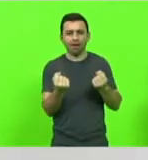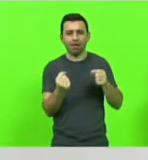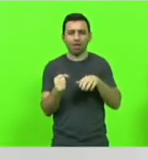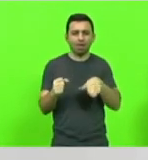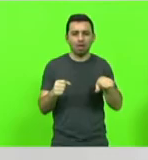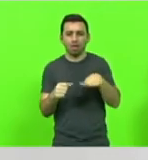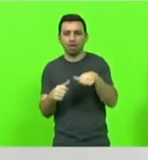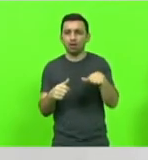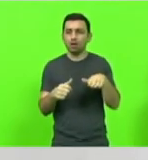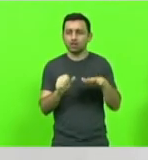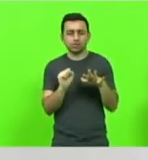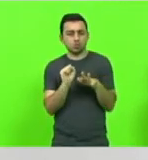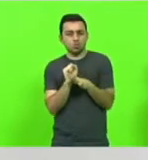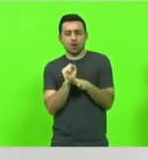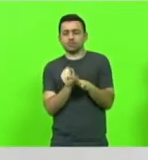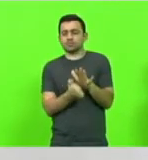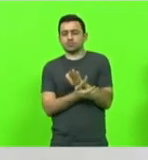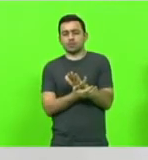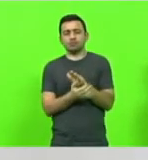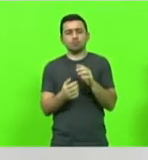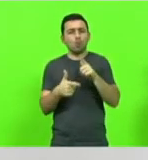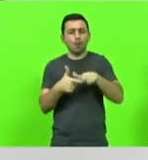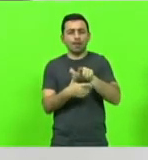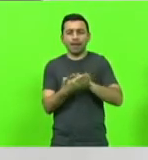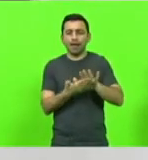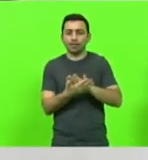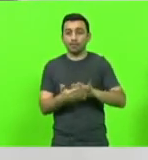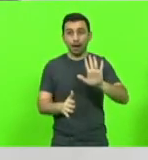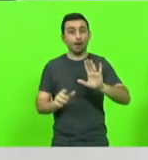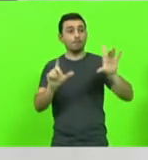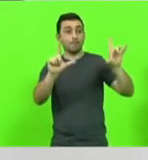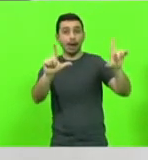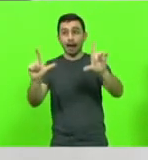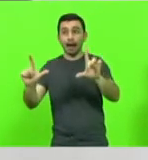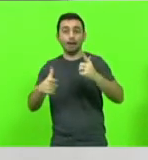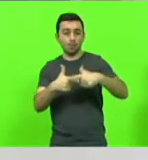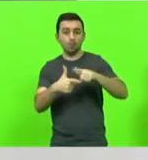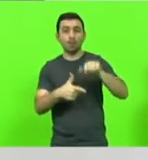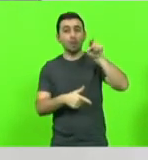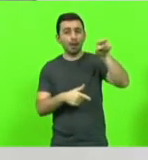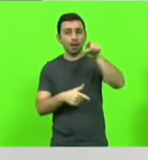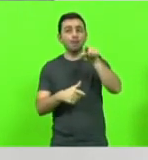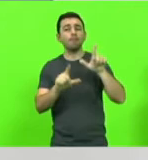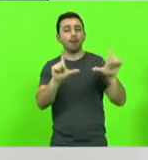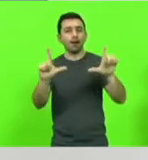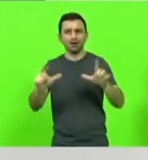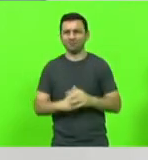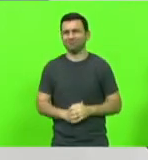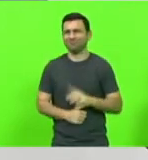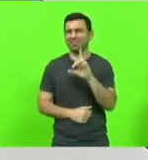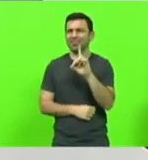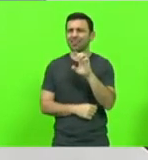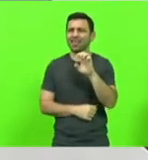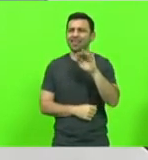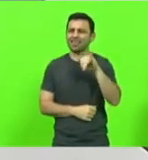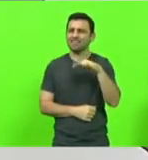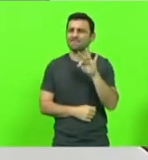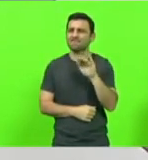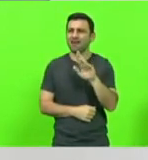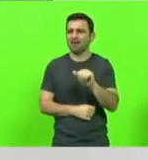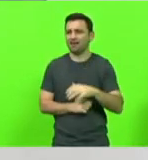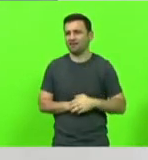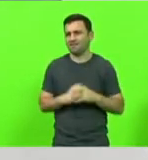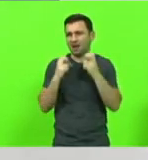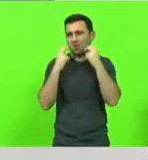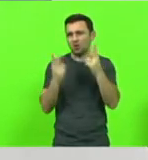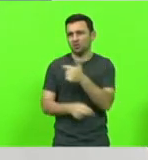problema de segurança e trafegabilidade. Mas as placas têm. Ô, DEINFRA, que sem vergonhas